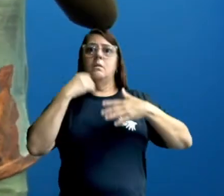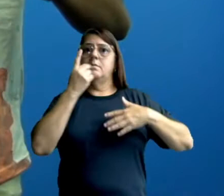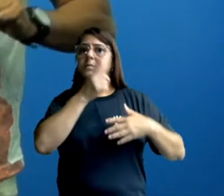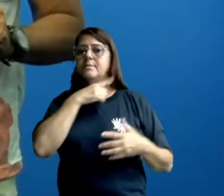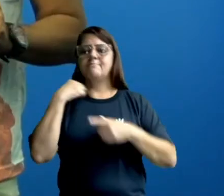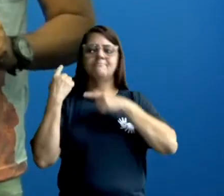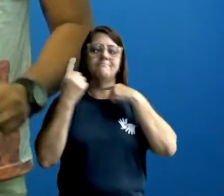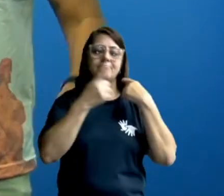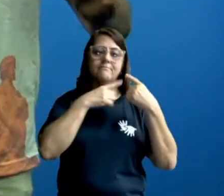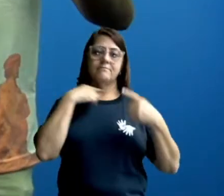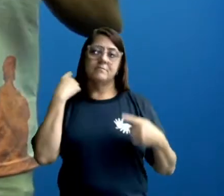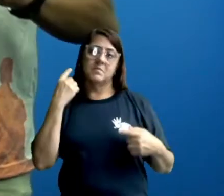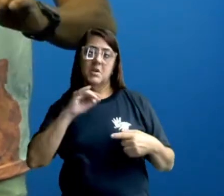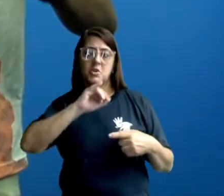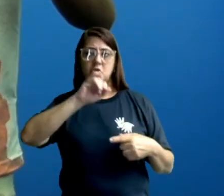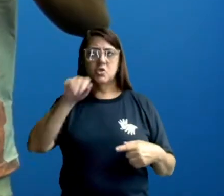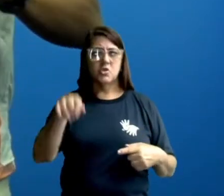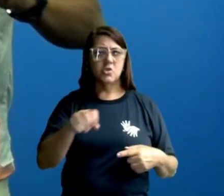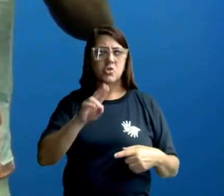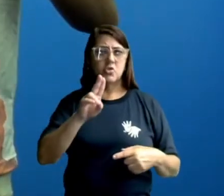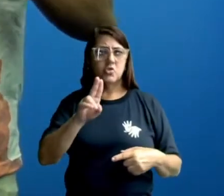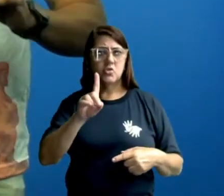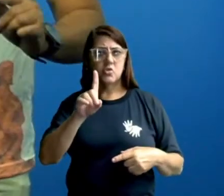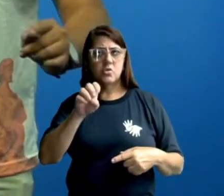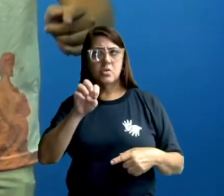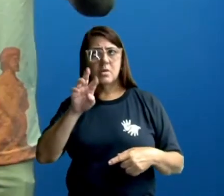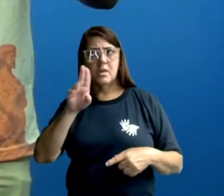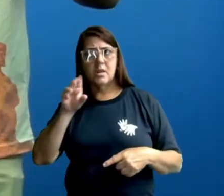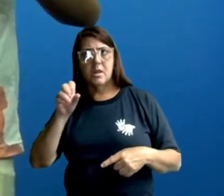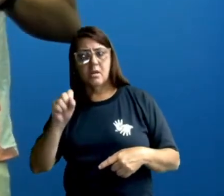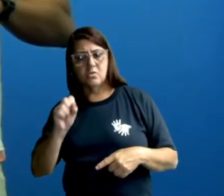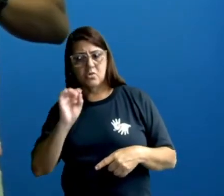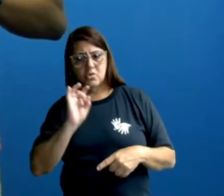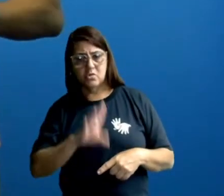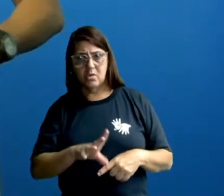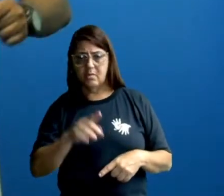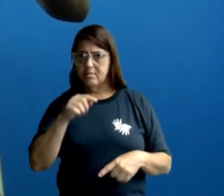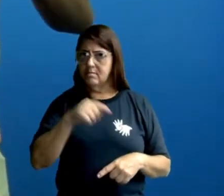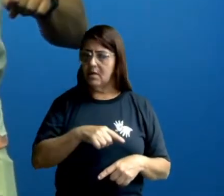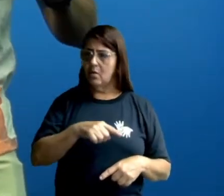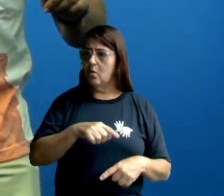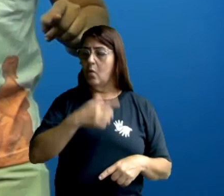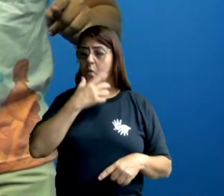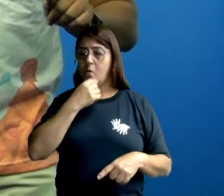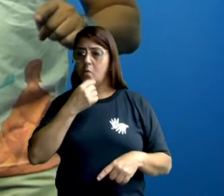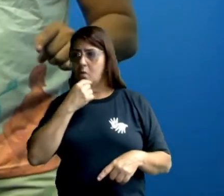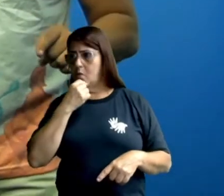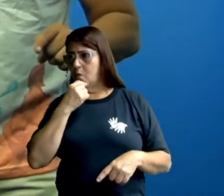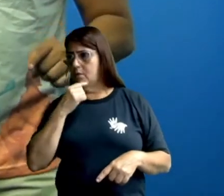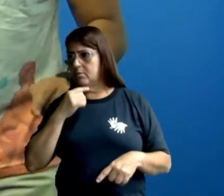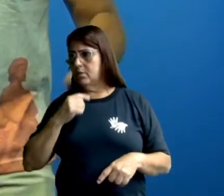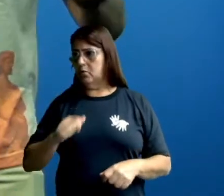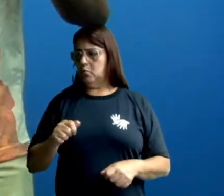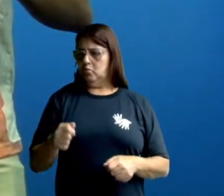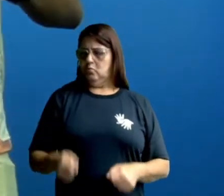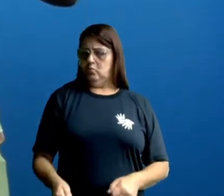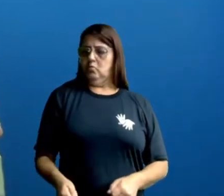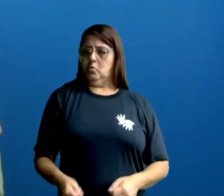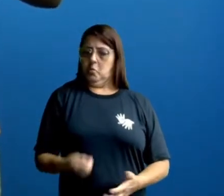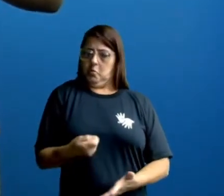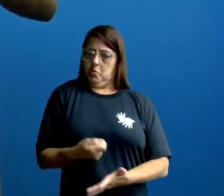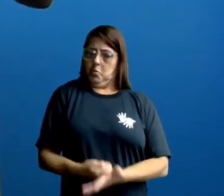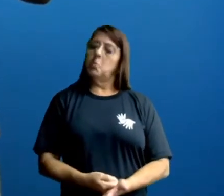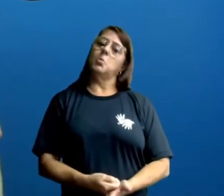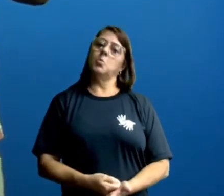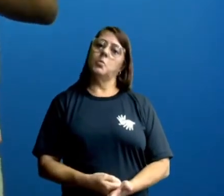não era só judeus. Todos aqueles que fossem considerados por Hitler e seus seguidores nazistas como sendo